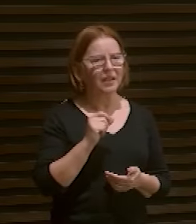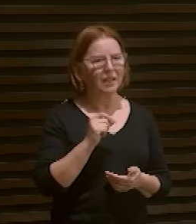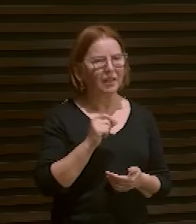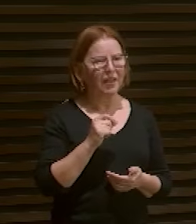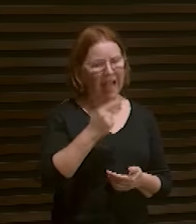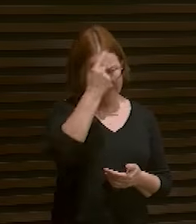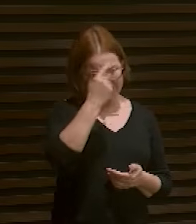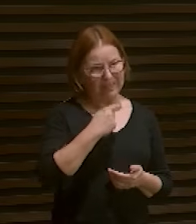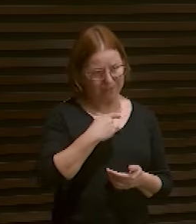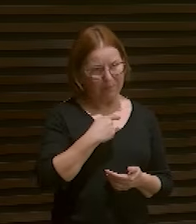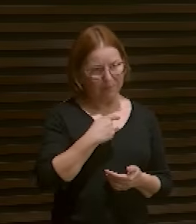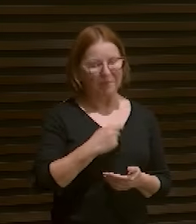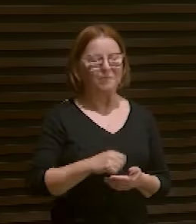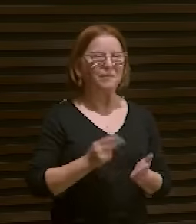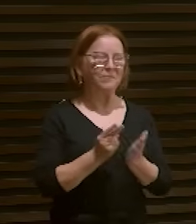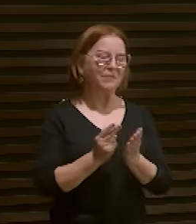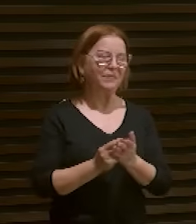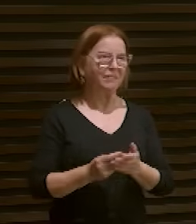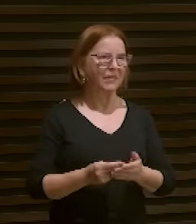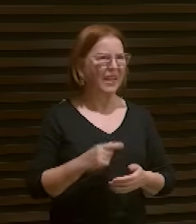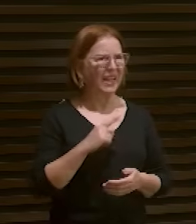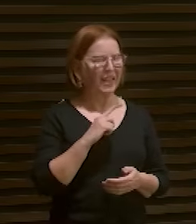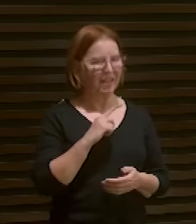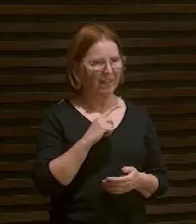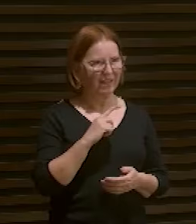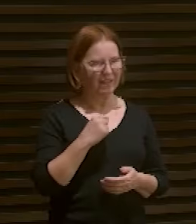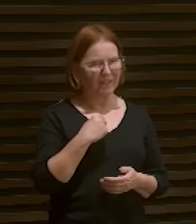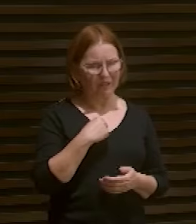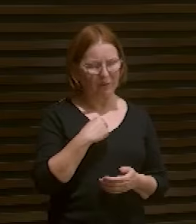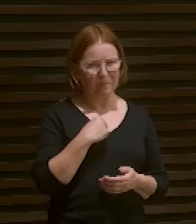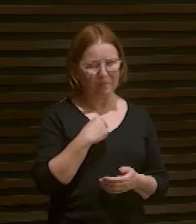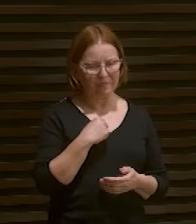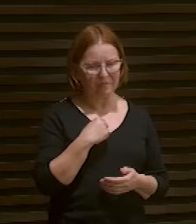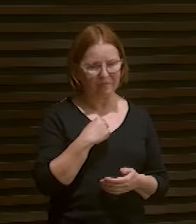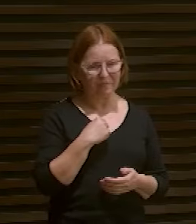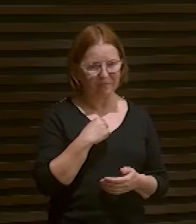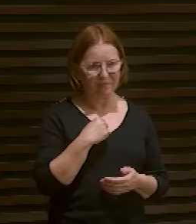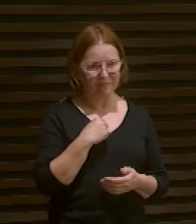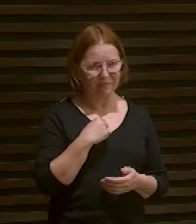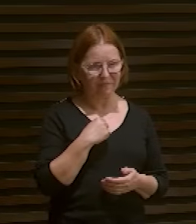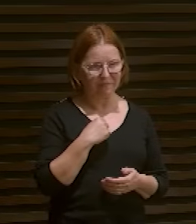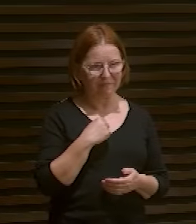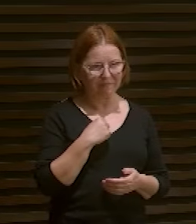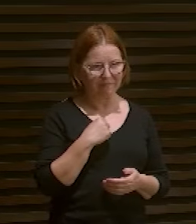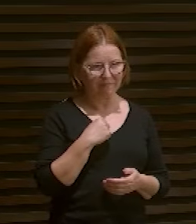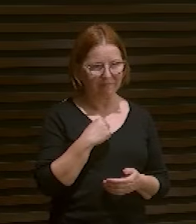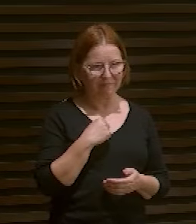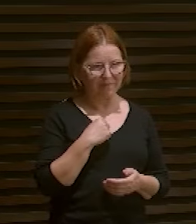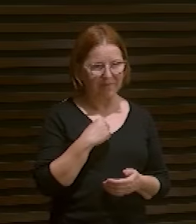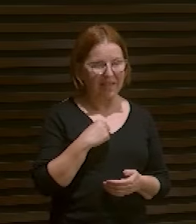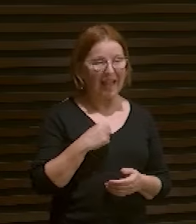si mesmo. Eu tenho uma tendência muito grande de examinar a vida do